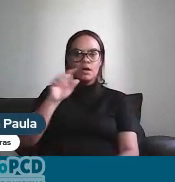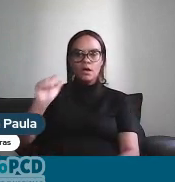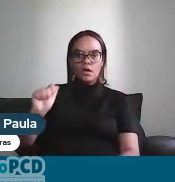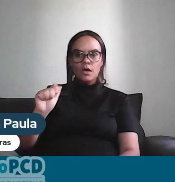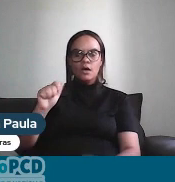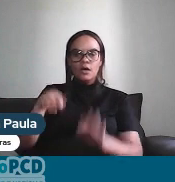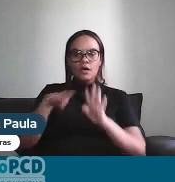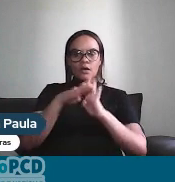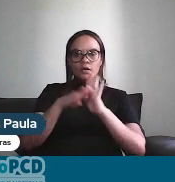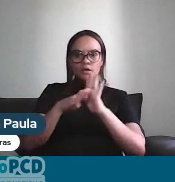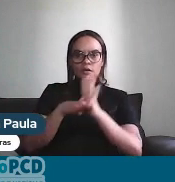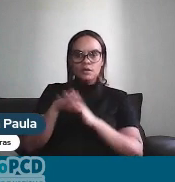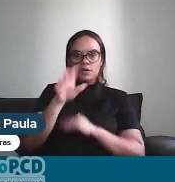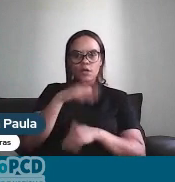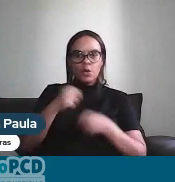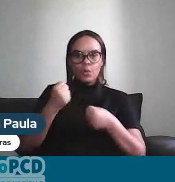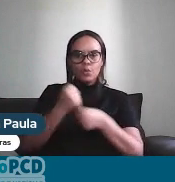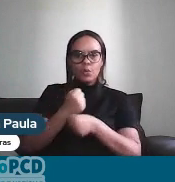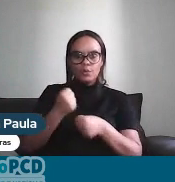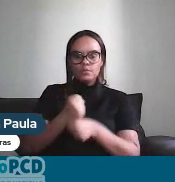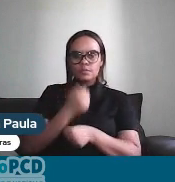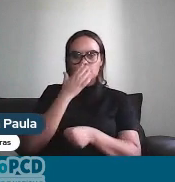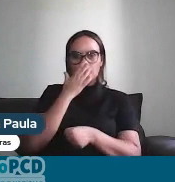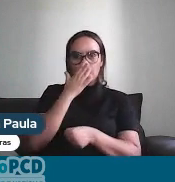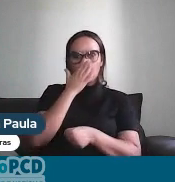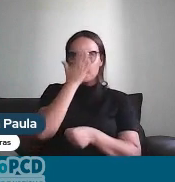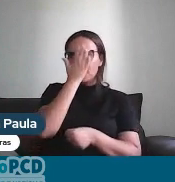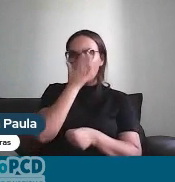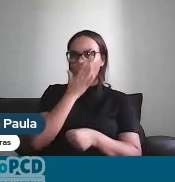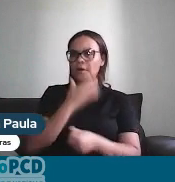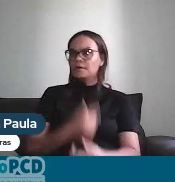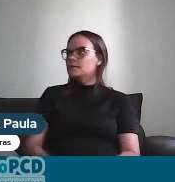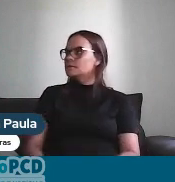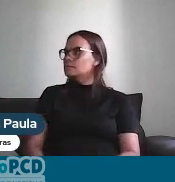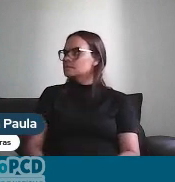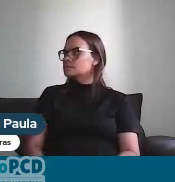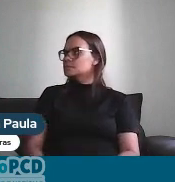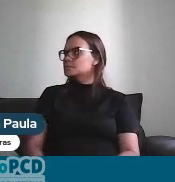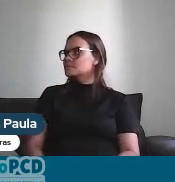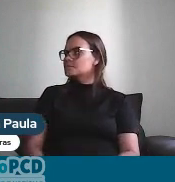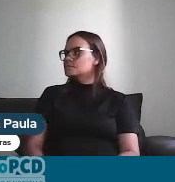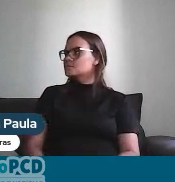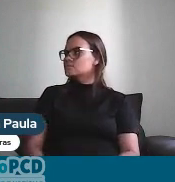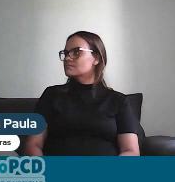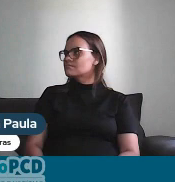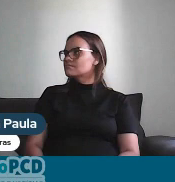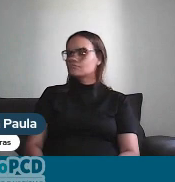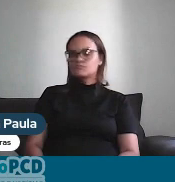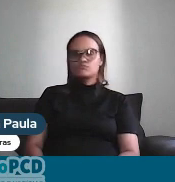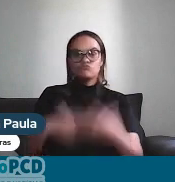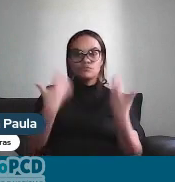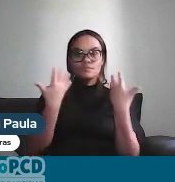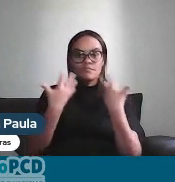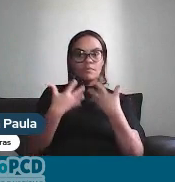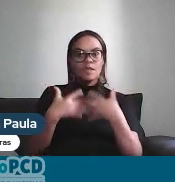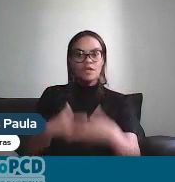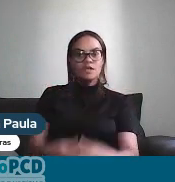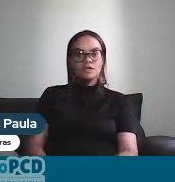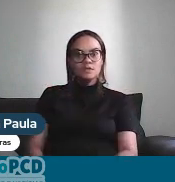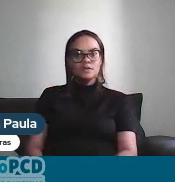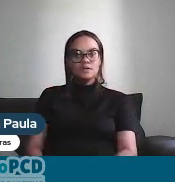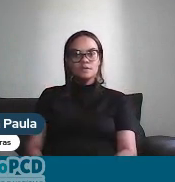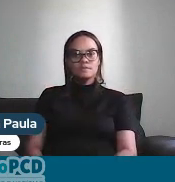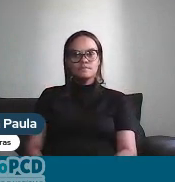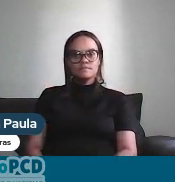Plano Plurianual, né, que está sendo trabalhado agora, ele possa refletir nos